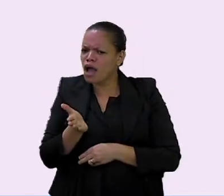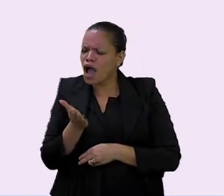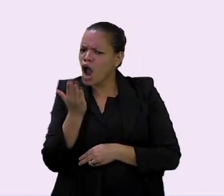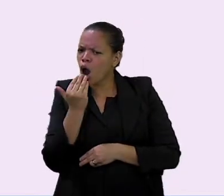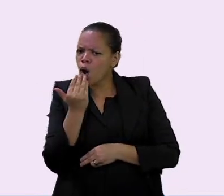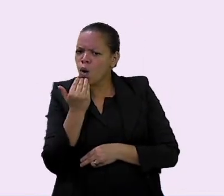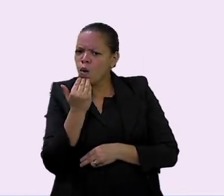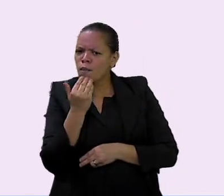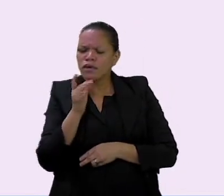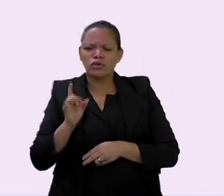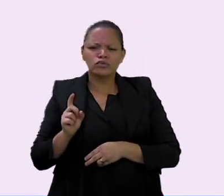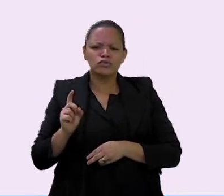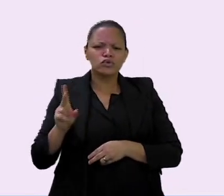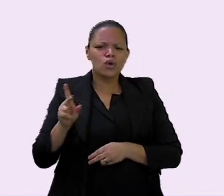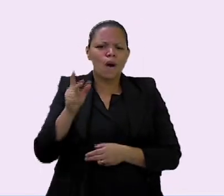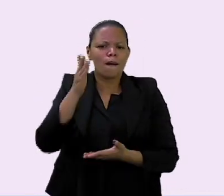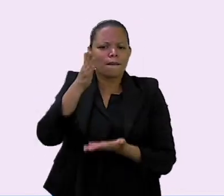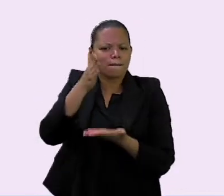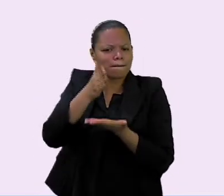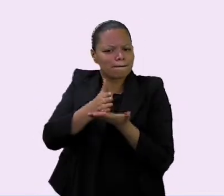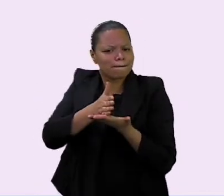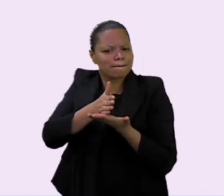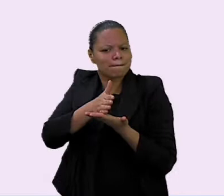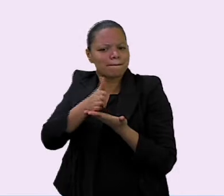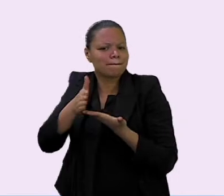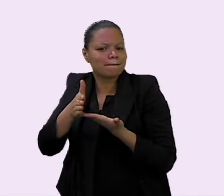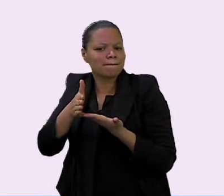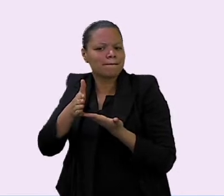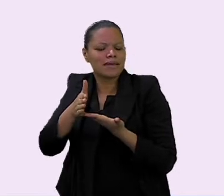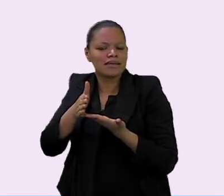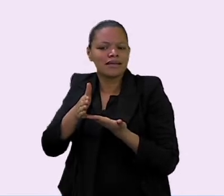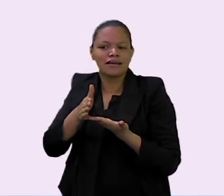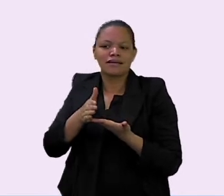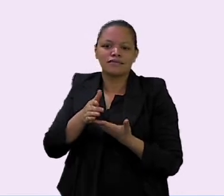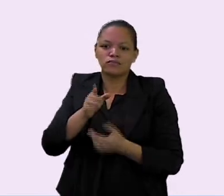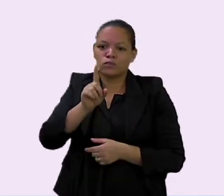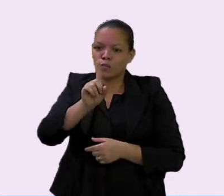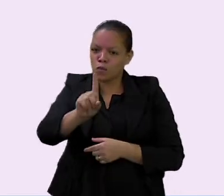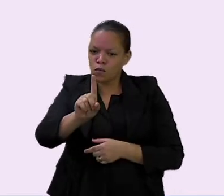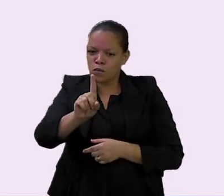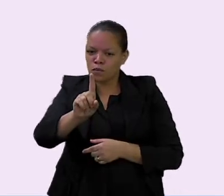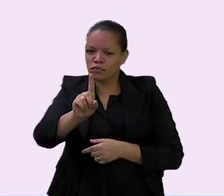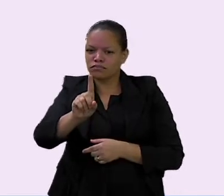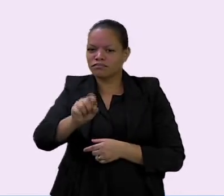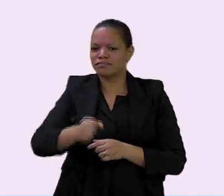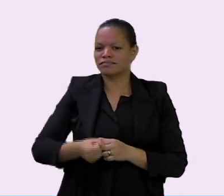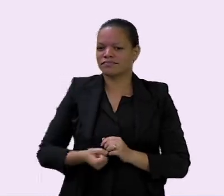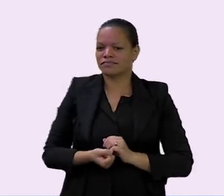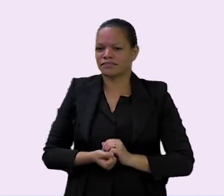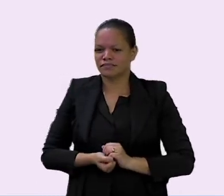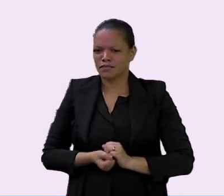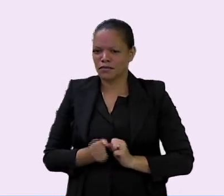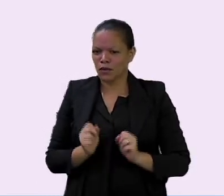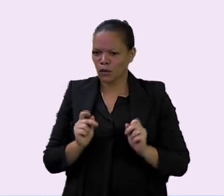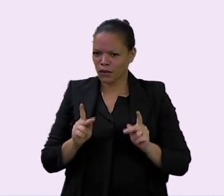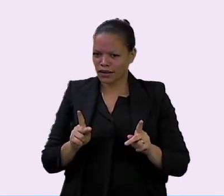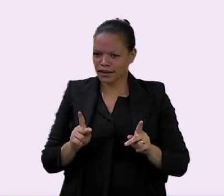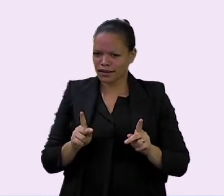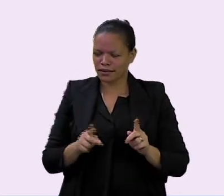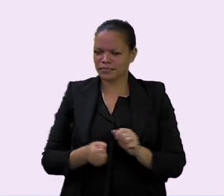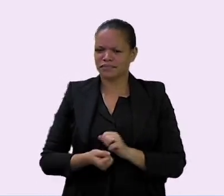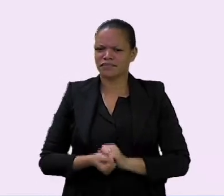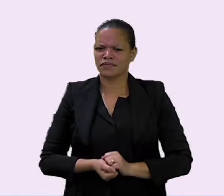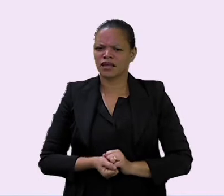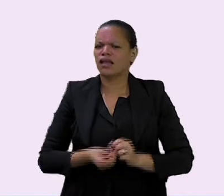metade. Então, desses 2 pedacinhos, eu comi só esse aqui, ó. Então, eu comi 1 de